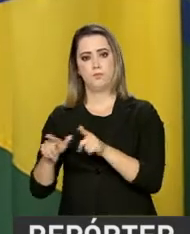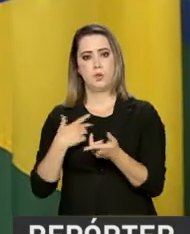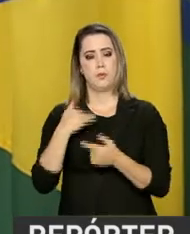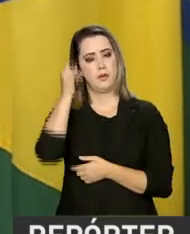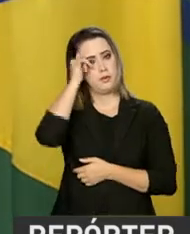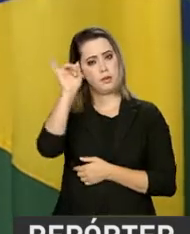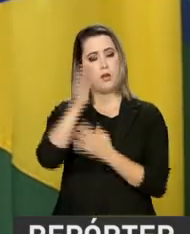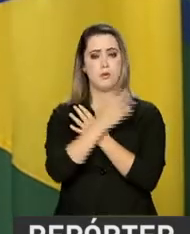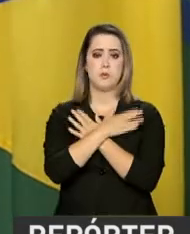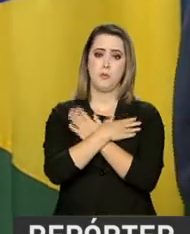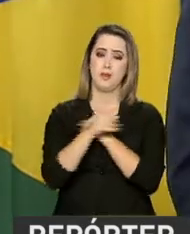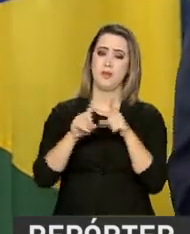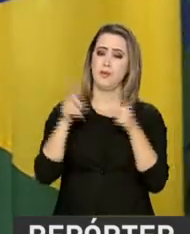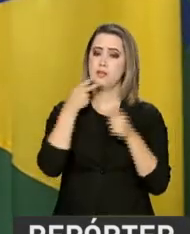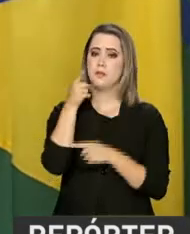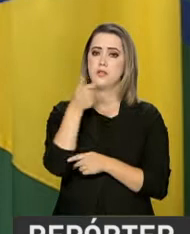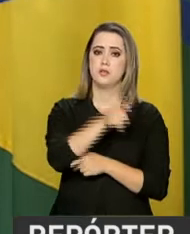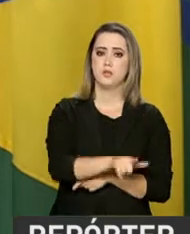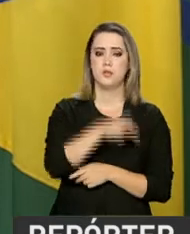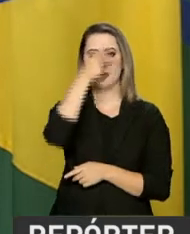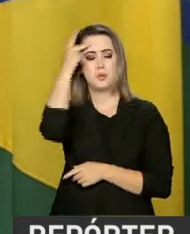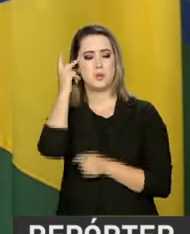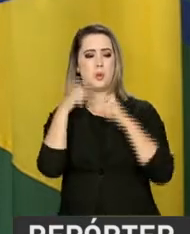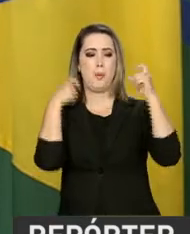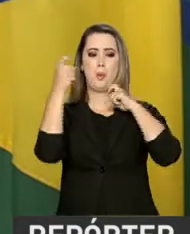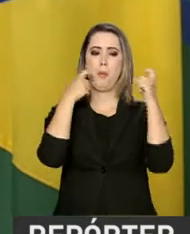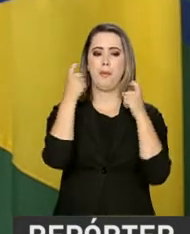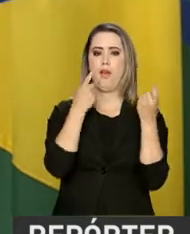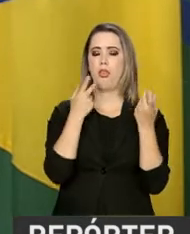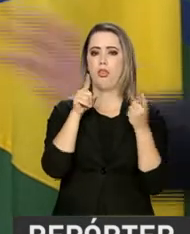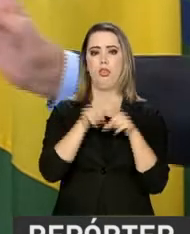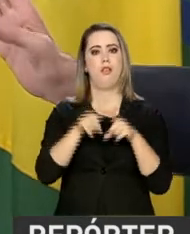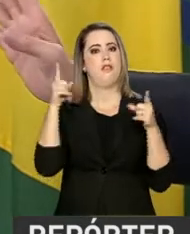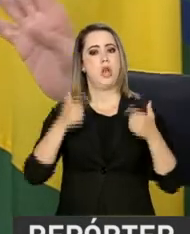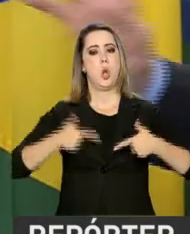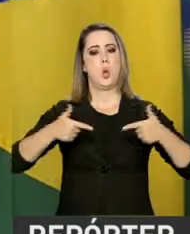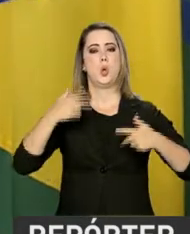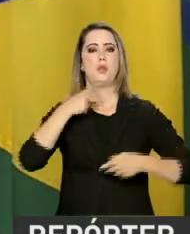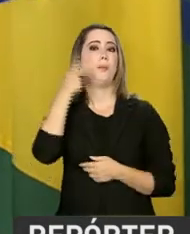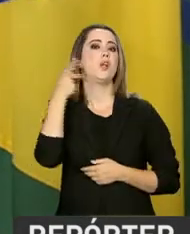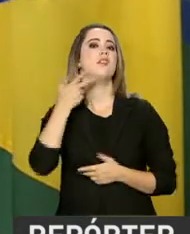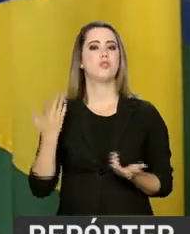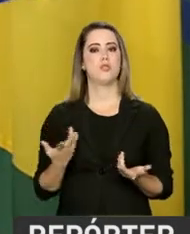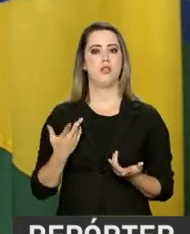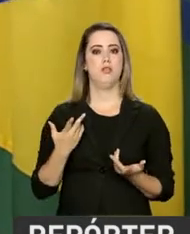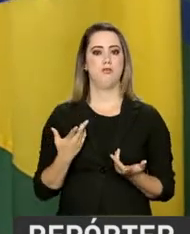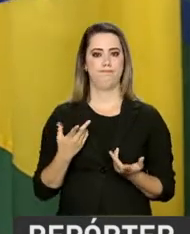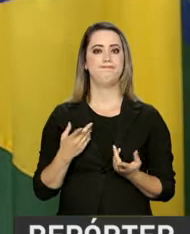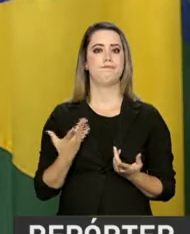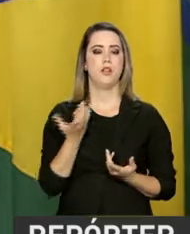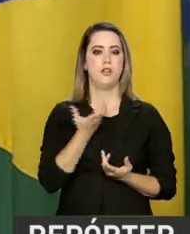desemprego mas eu volto a dizer as pessoas não estão preocupados com o conteúdo a luta política então uma luta política quer destruir